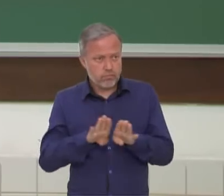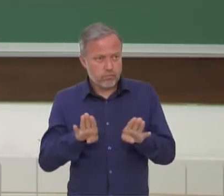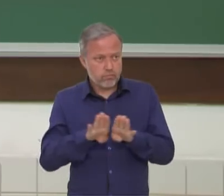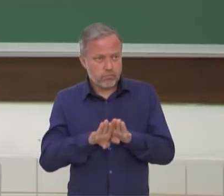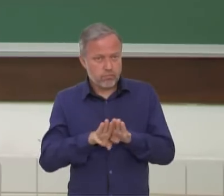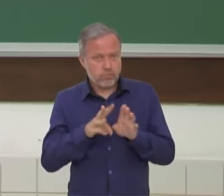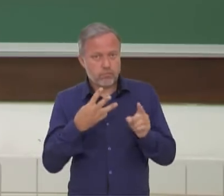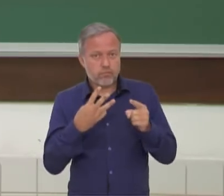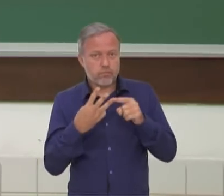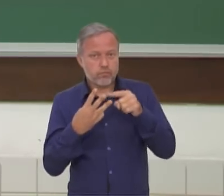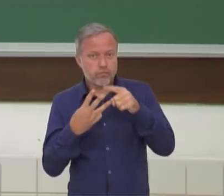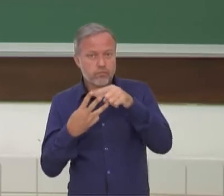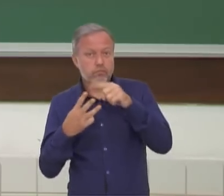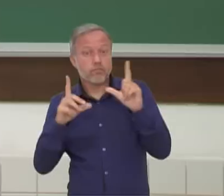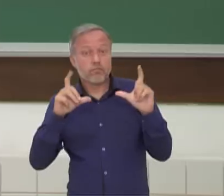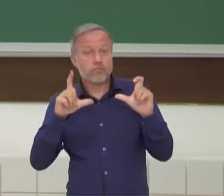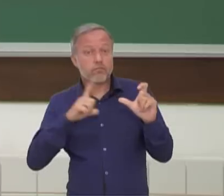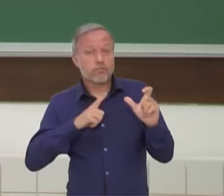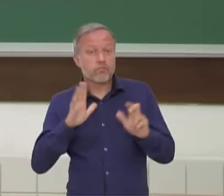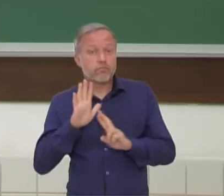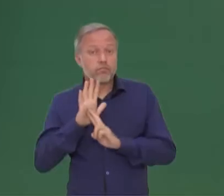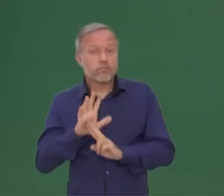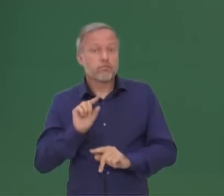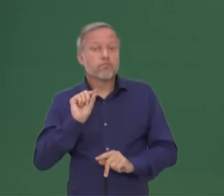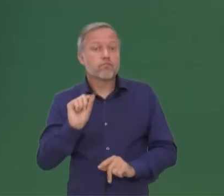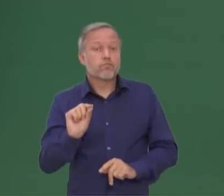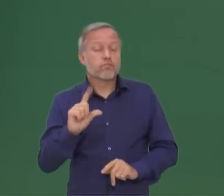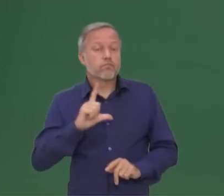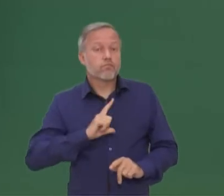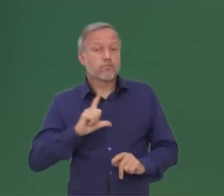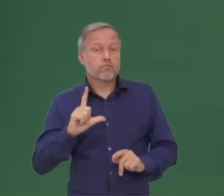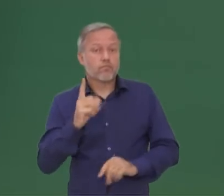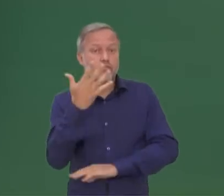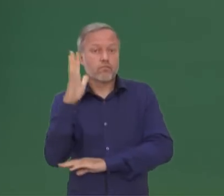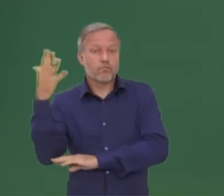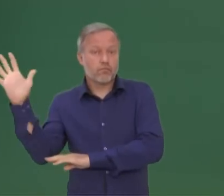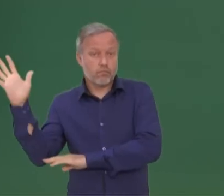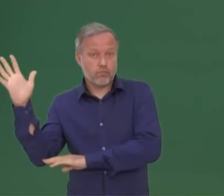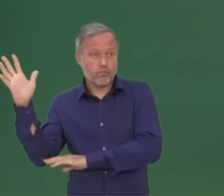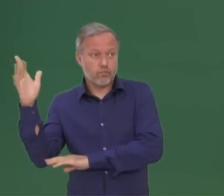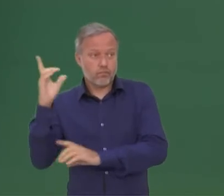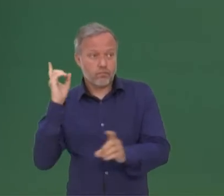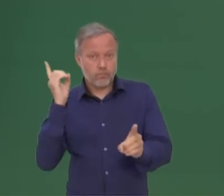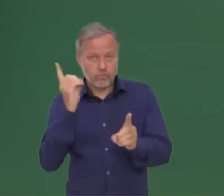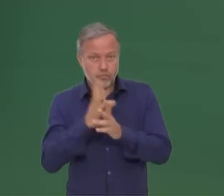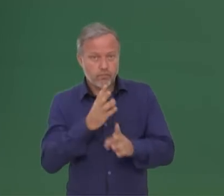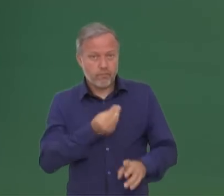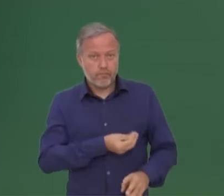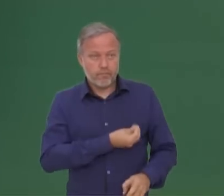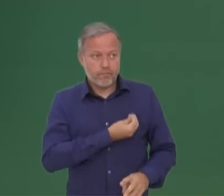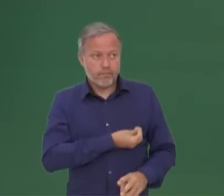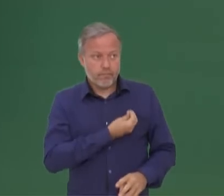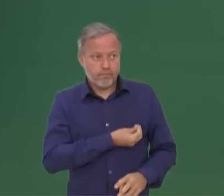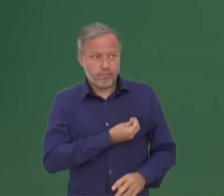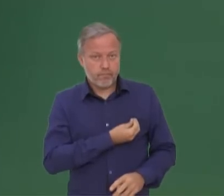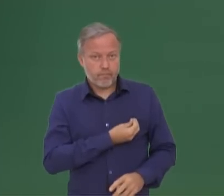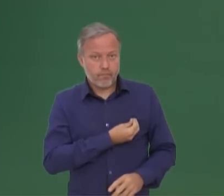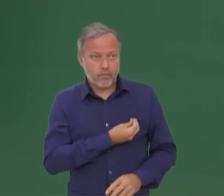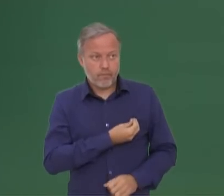três imagens representam para vocês? Que na natureza nós encontramos aqueles seres vivos e